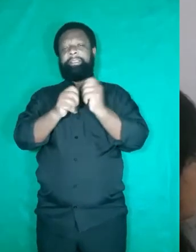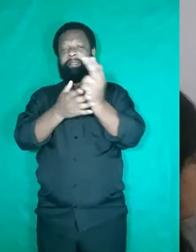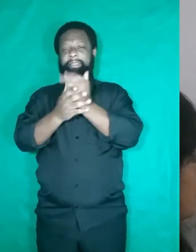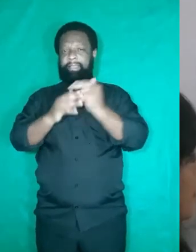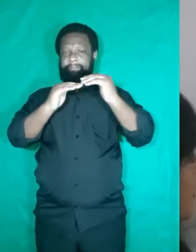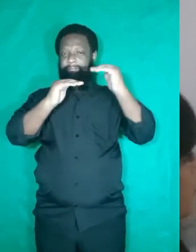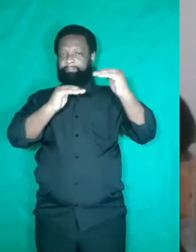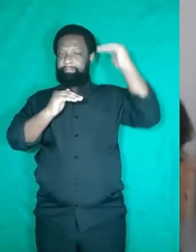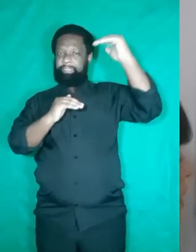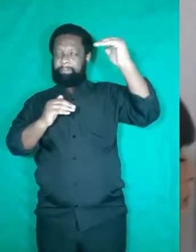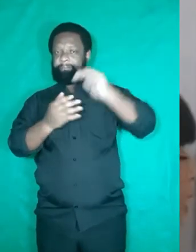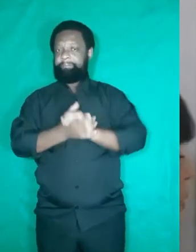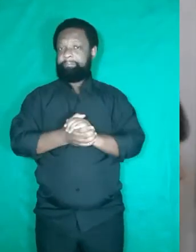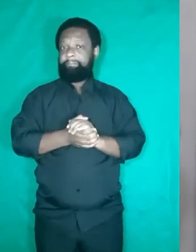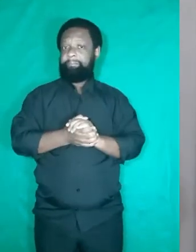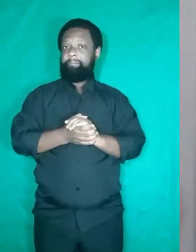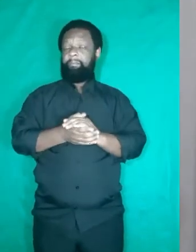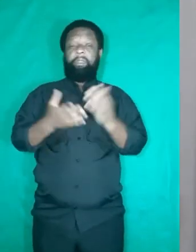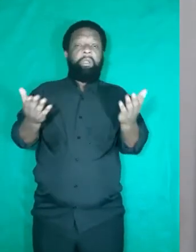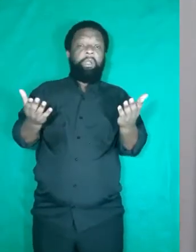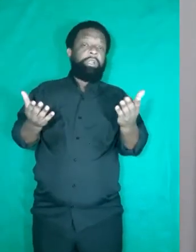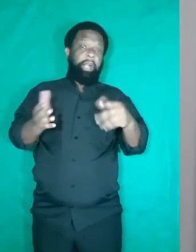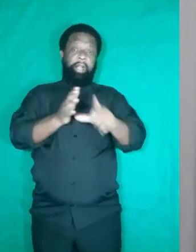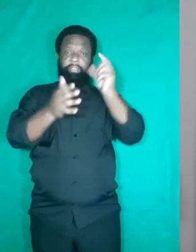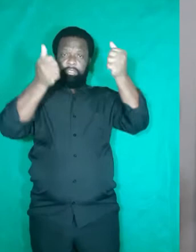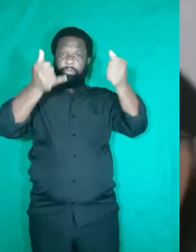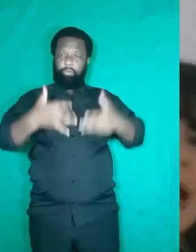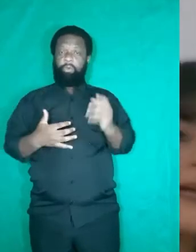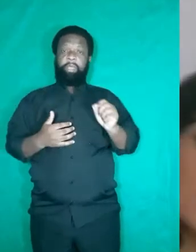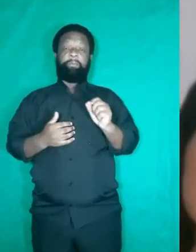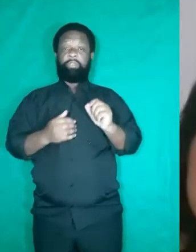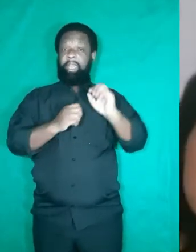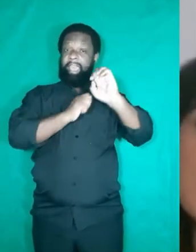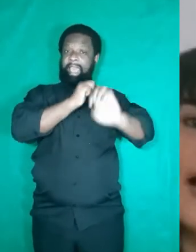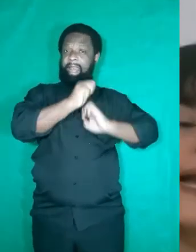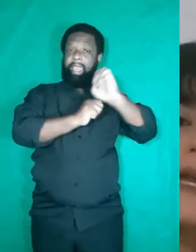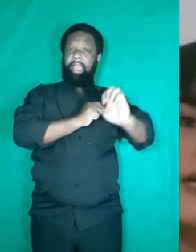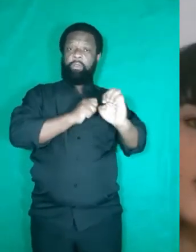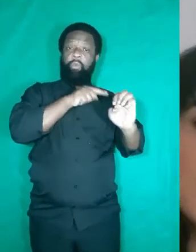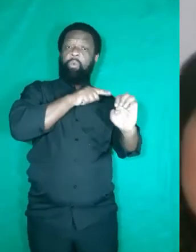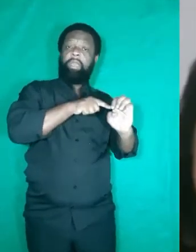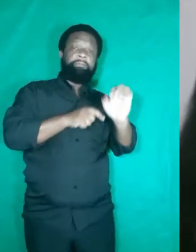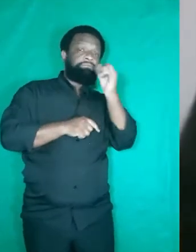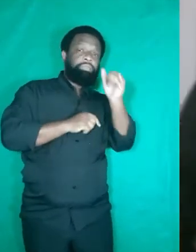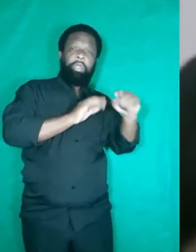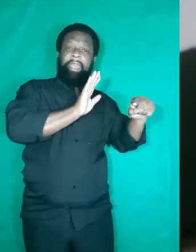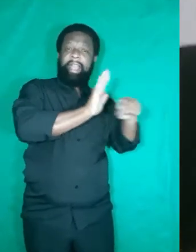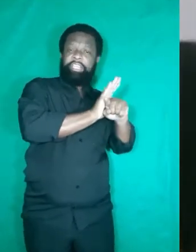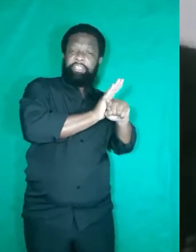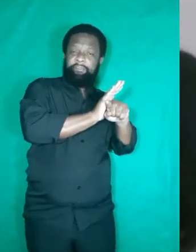pares aqui em cima. Bom, como eu falei para vocês, elétrons eles têm carga negativa e eles